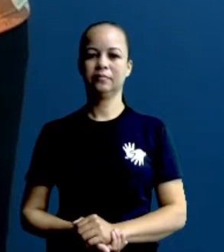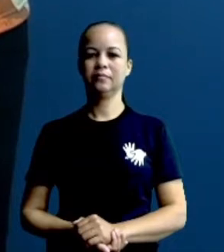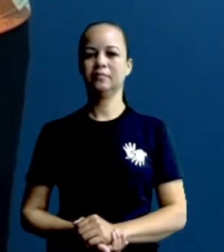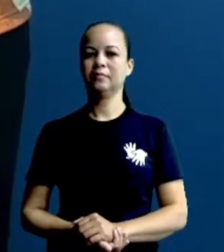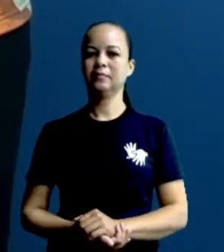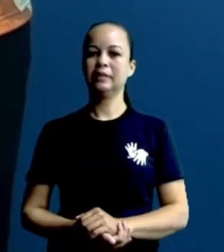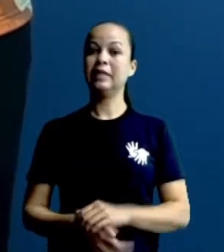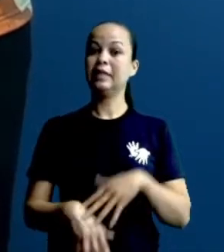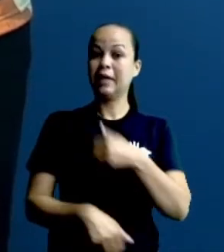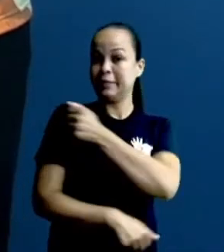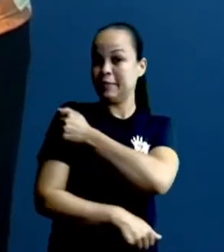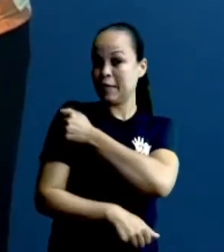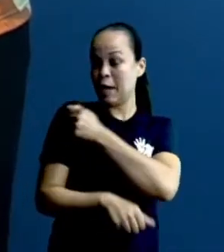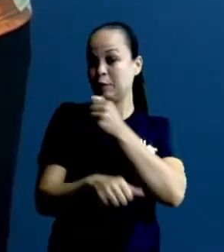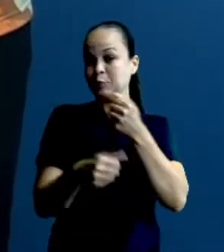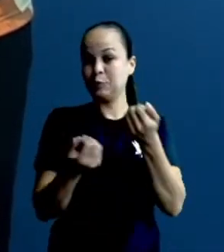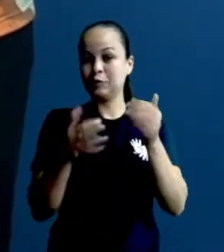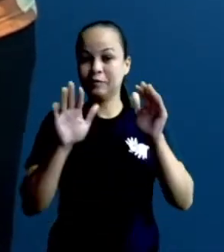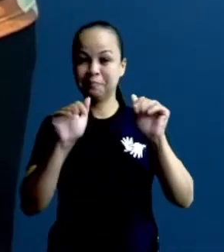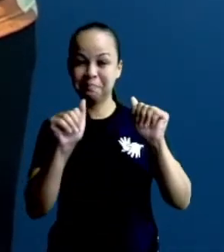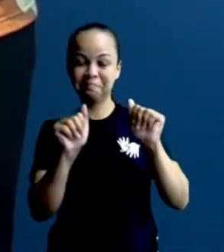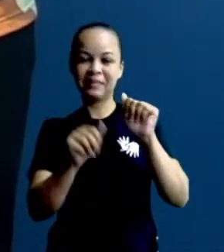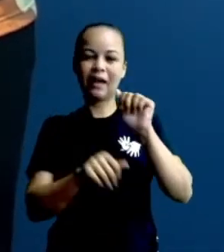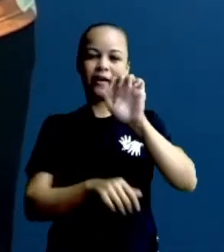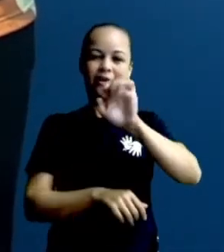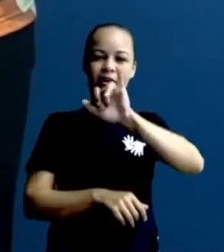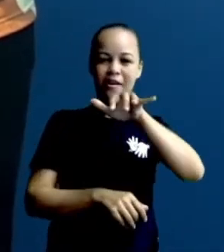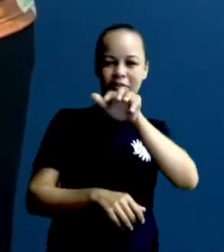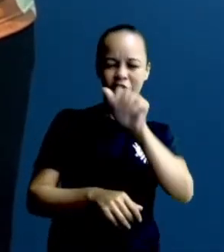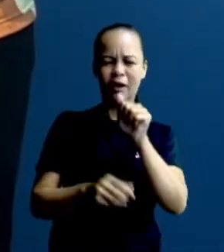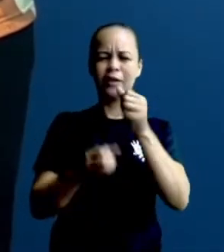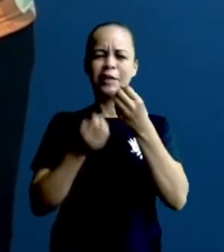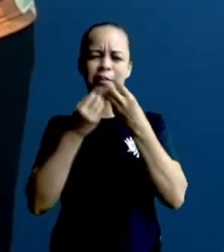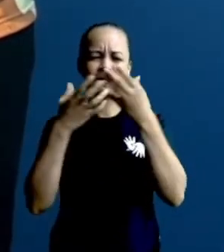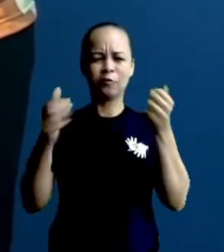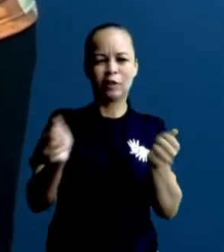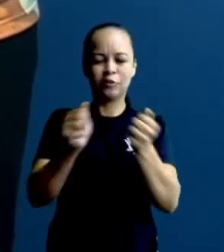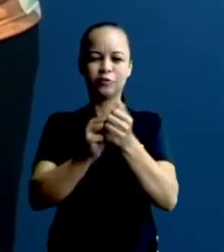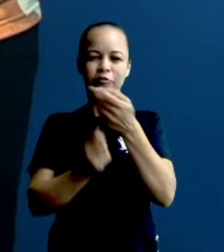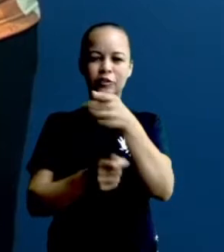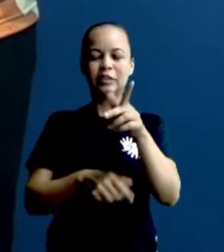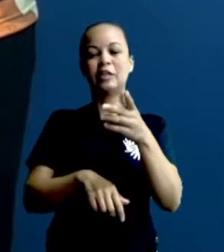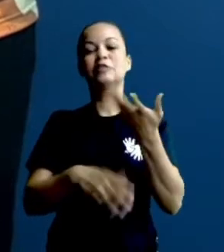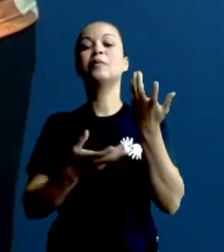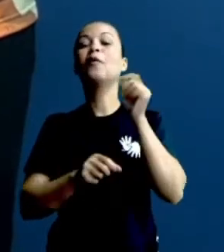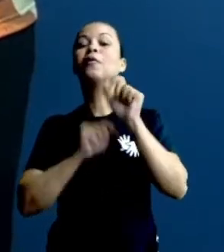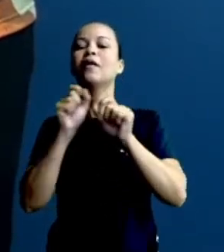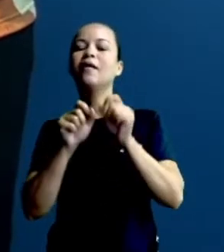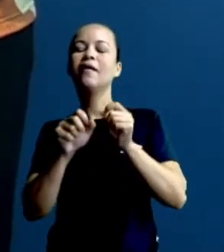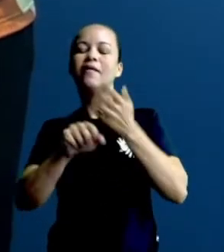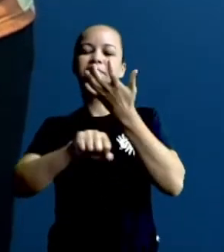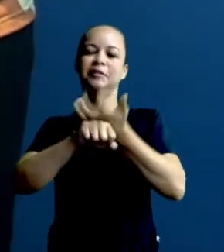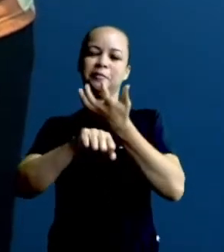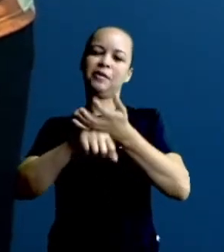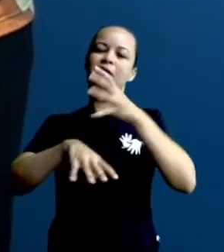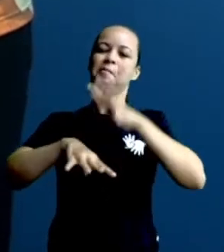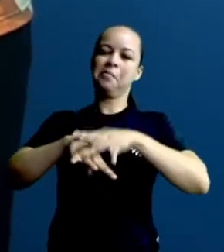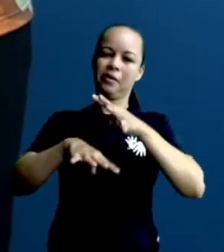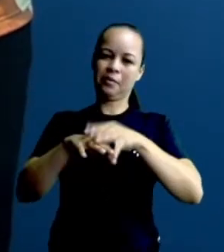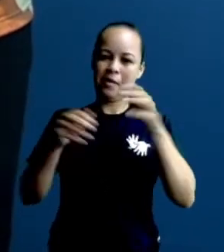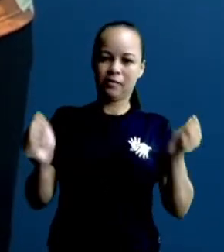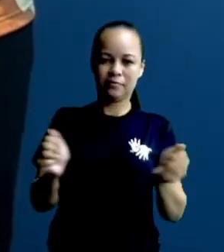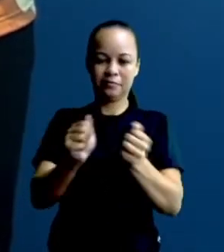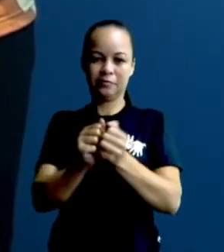E aí, turma da EJA, tudo bom? Que bom estar aqui juntinho de vocês para mais uma aula de matemática. Então